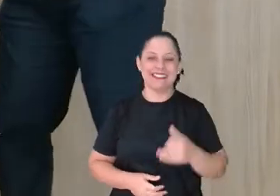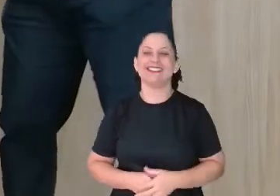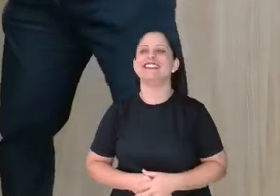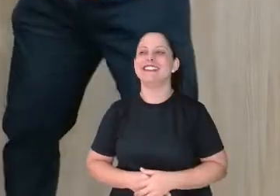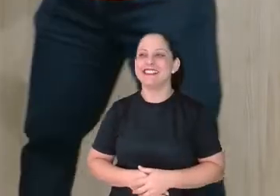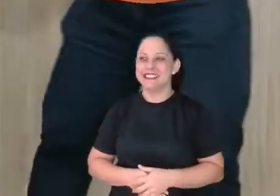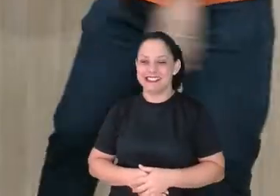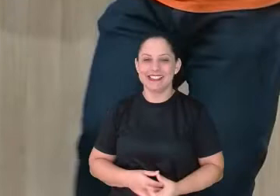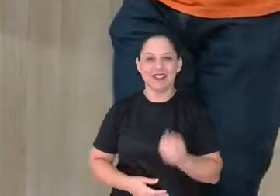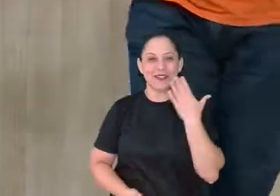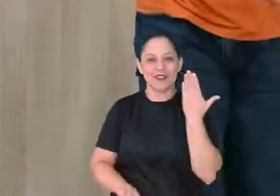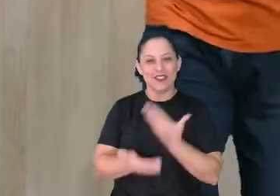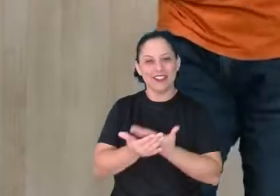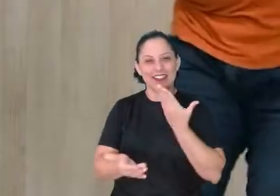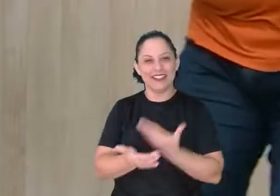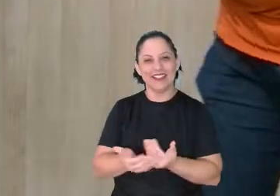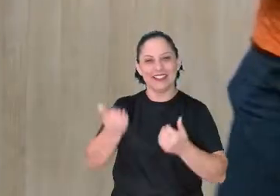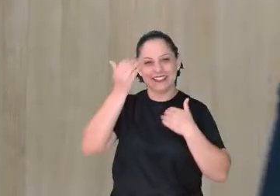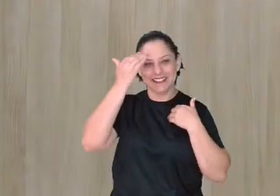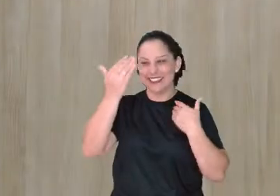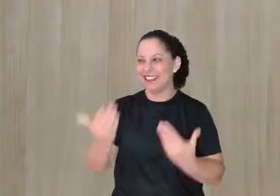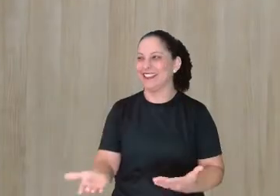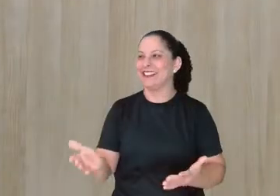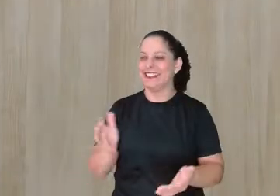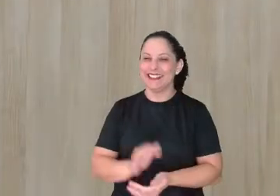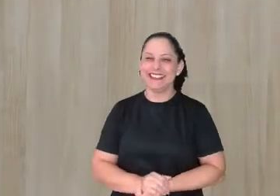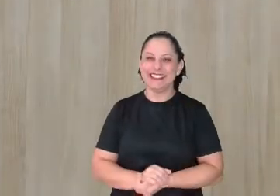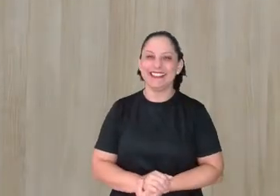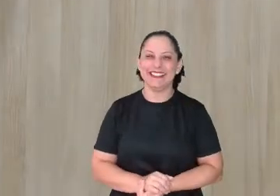Boa aula, professor. Obrigada, professor.